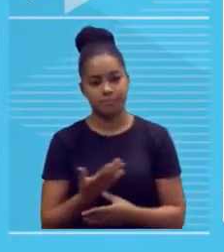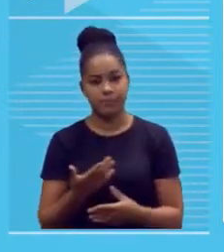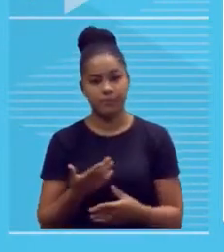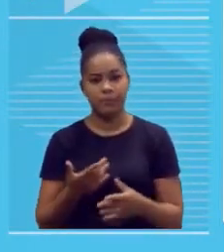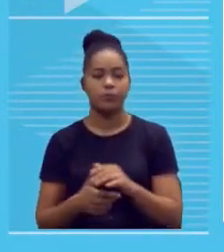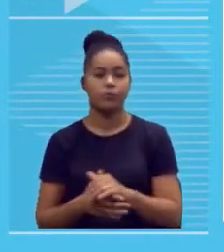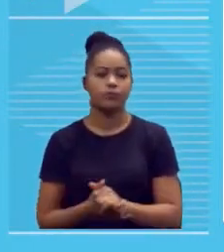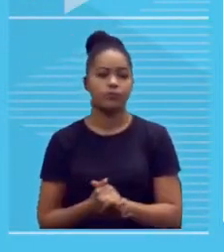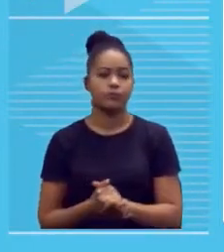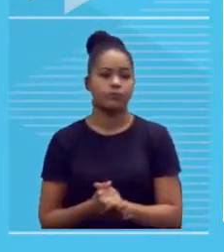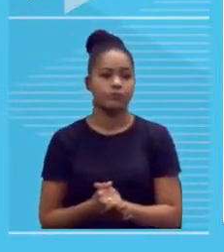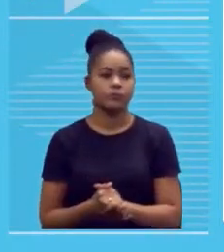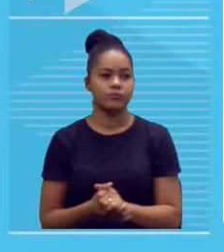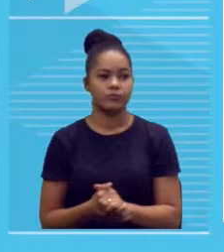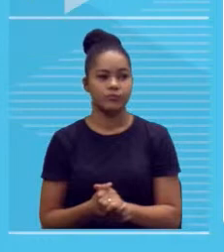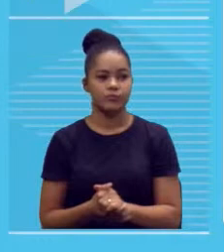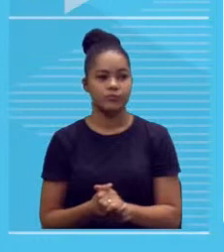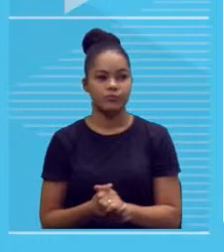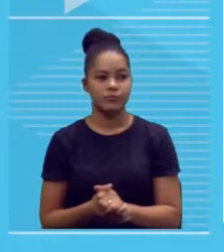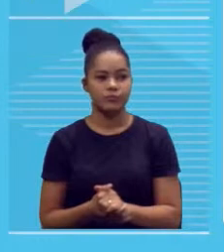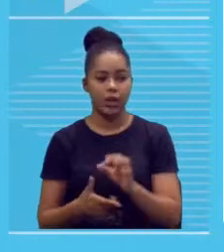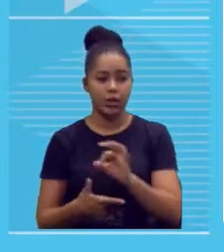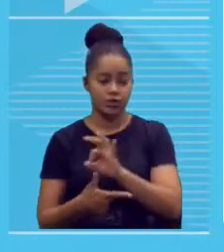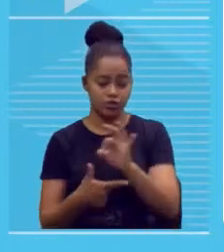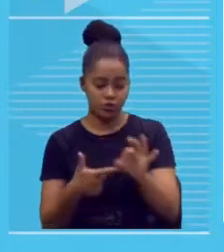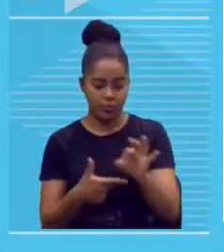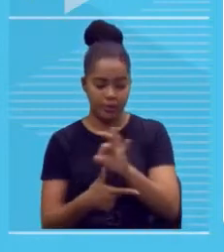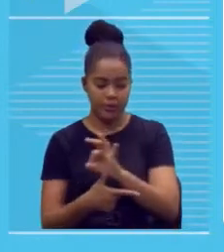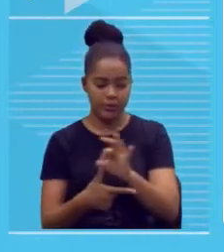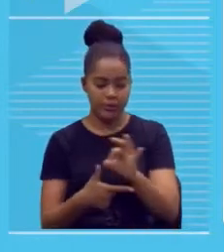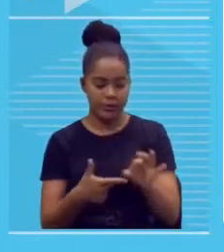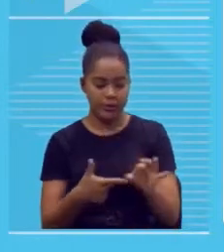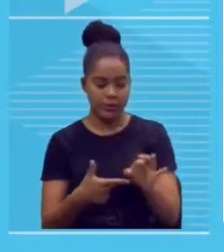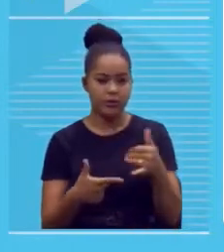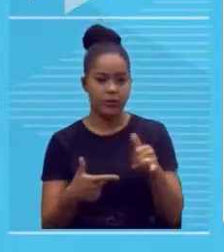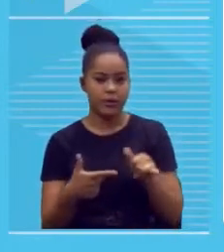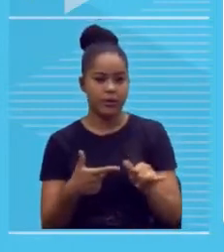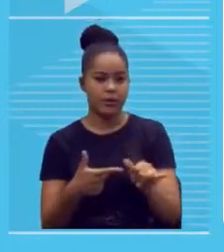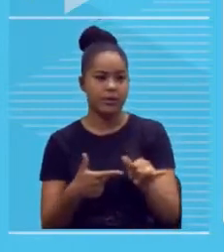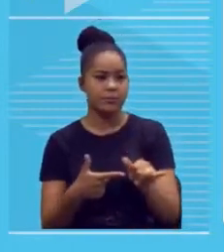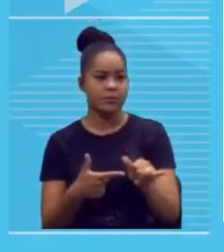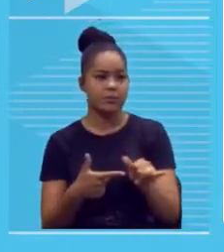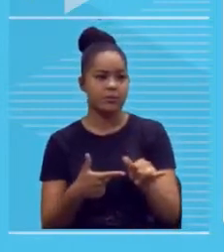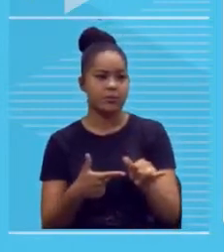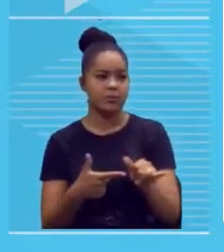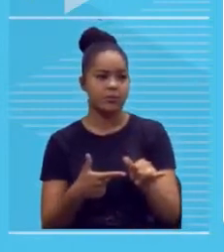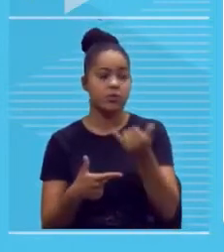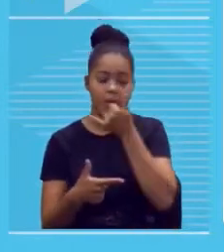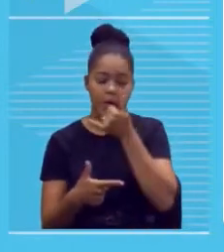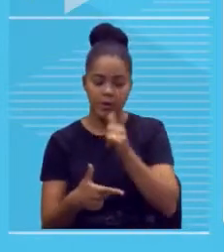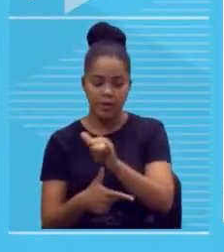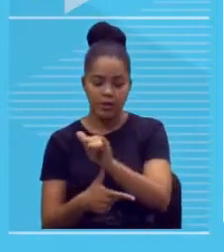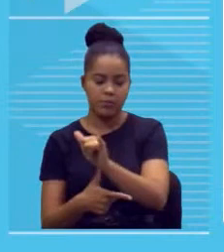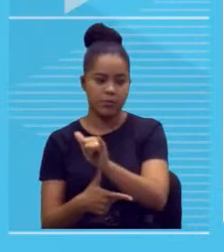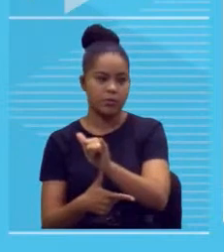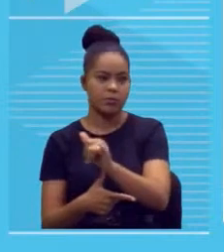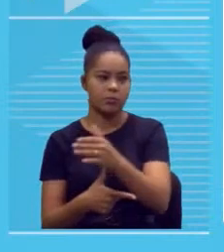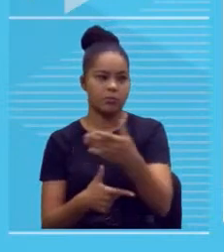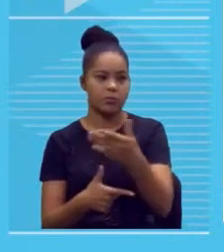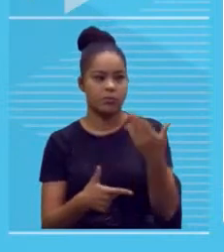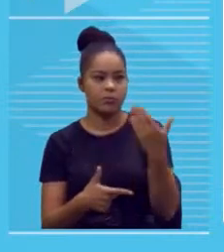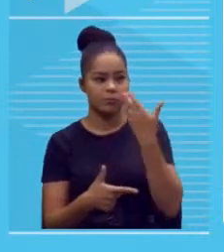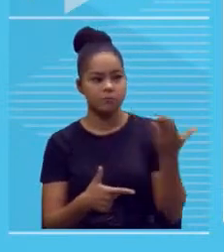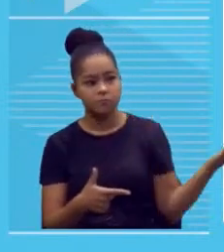única coisa que mudou é que ele está considerando que esse y é igual a mx mais